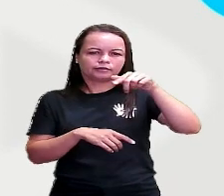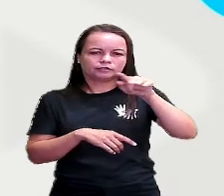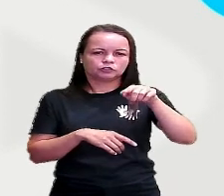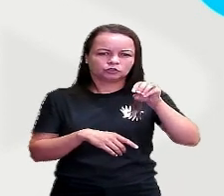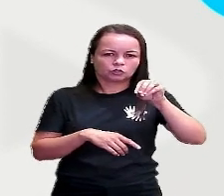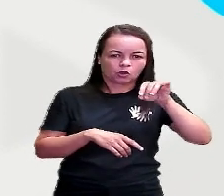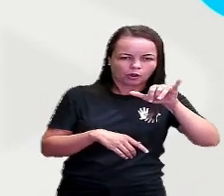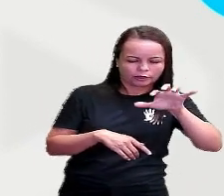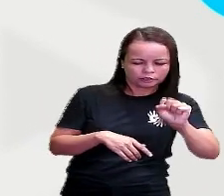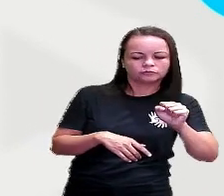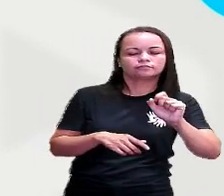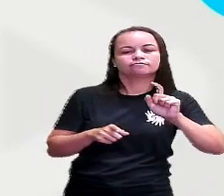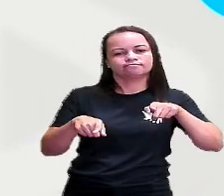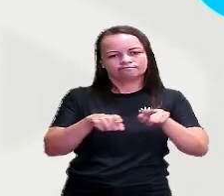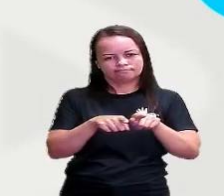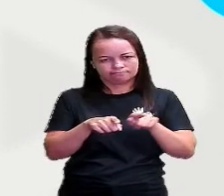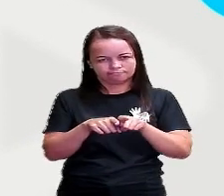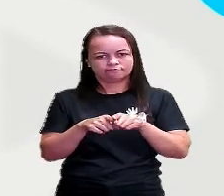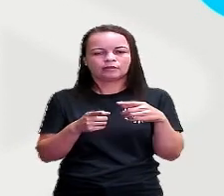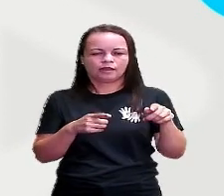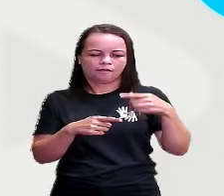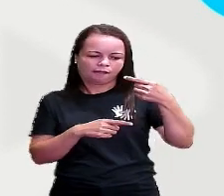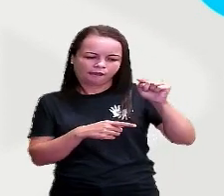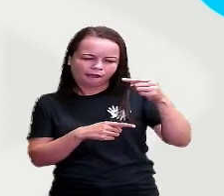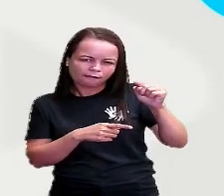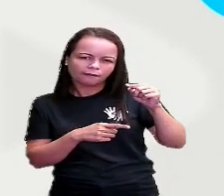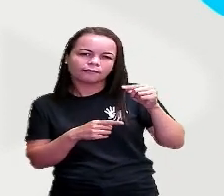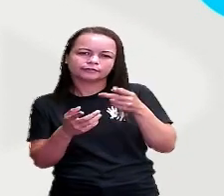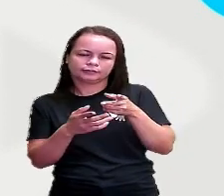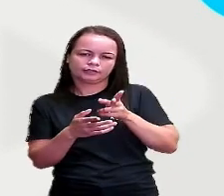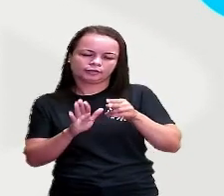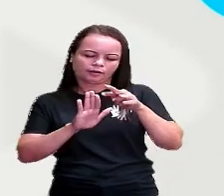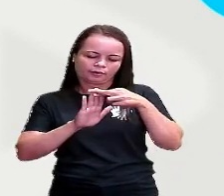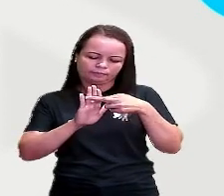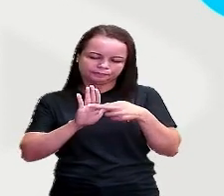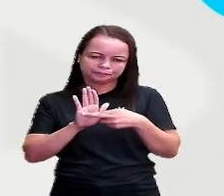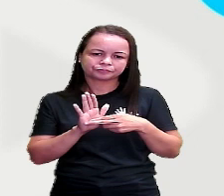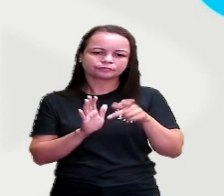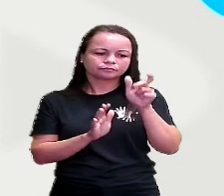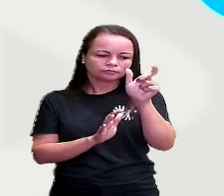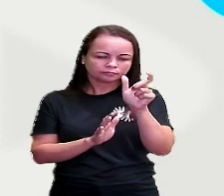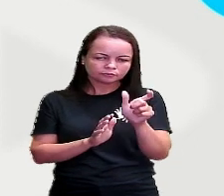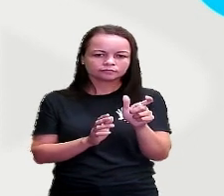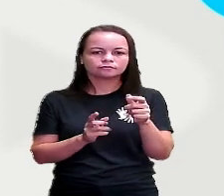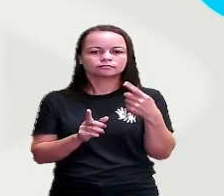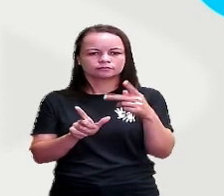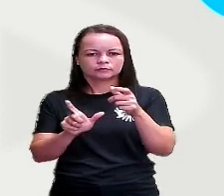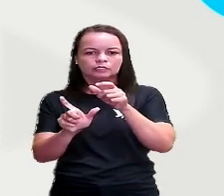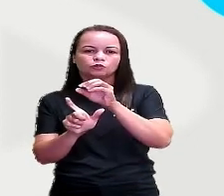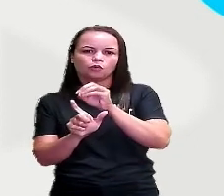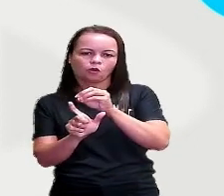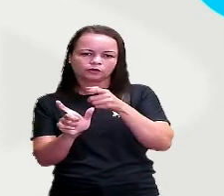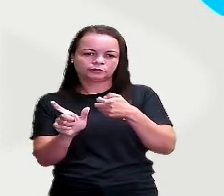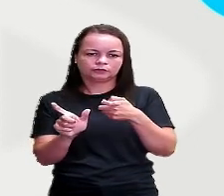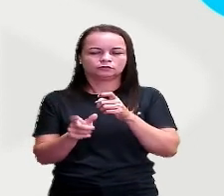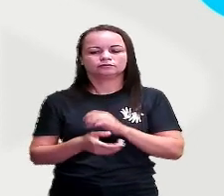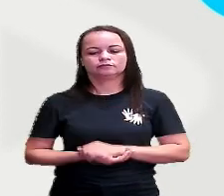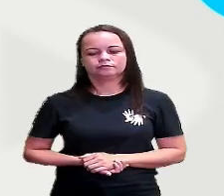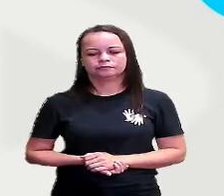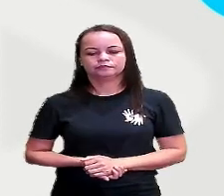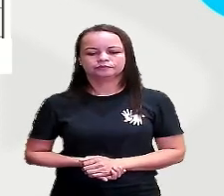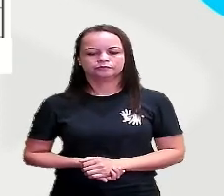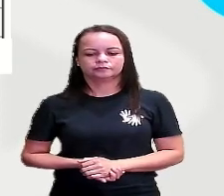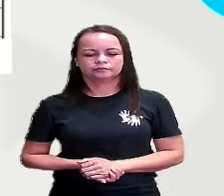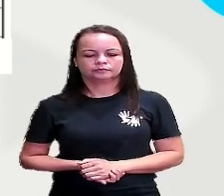pastéis, também a gente acentua. Então, a regra, no geral, é essa daqui, para as palavras oxítonas, tá bom?